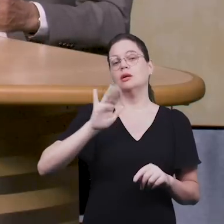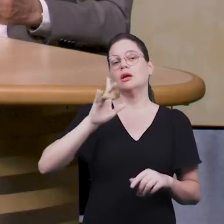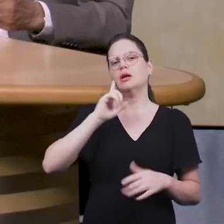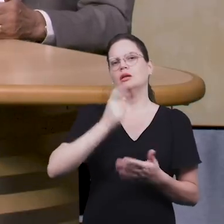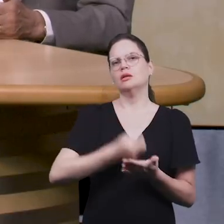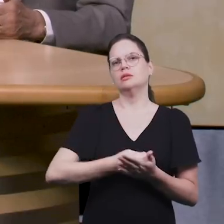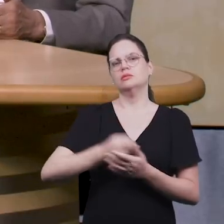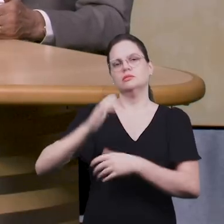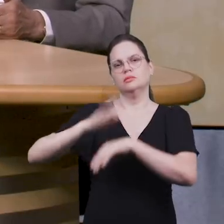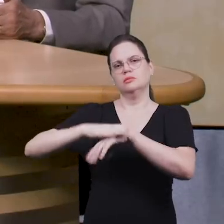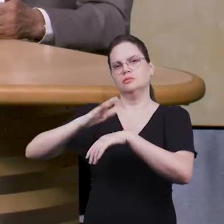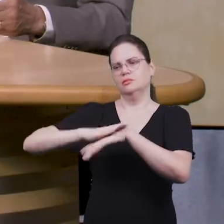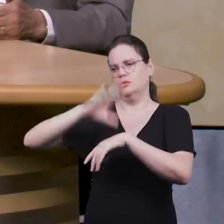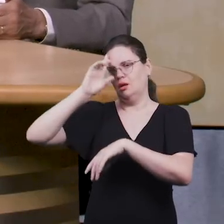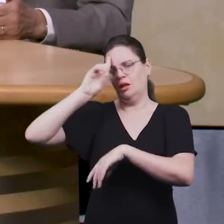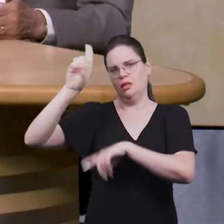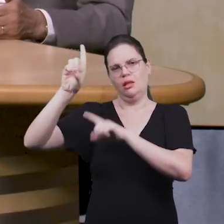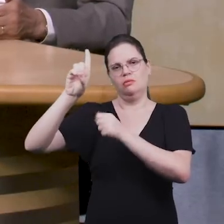uma